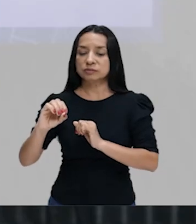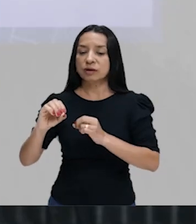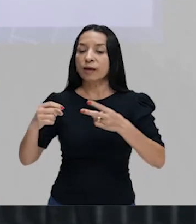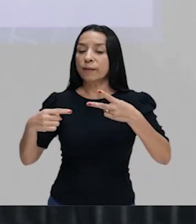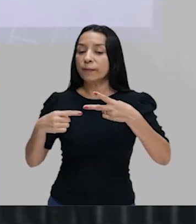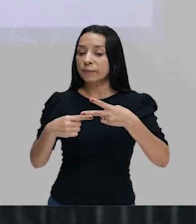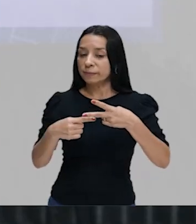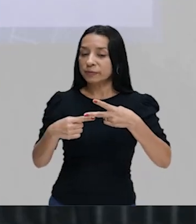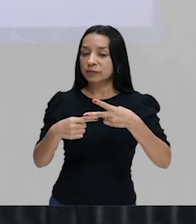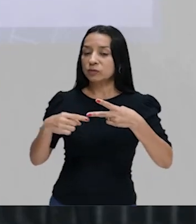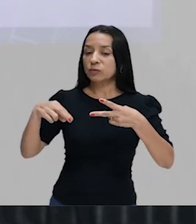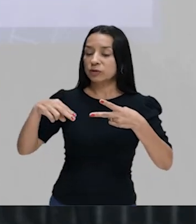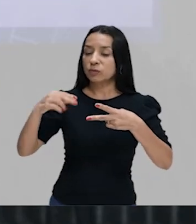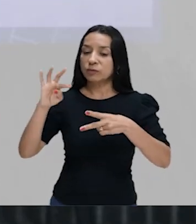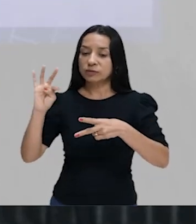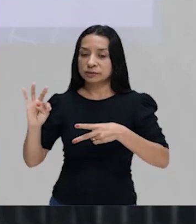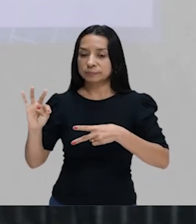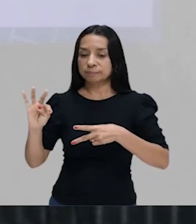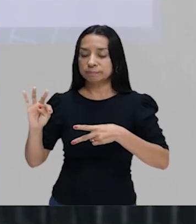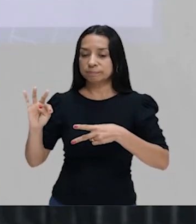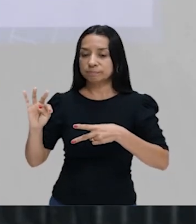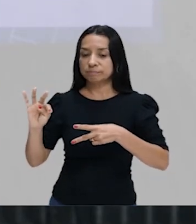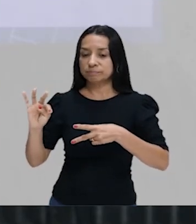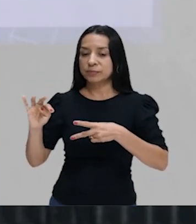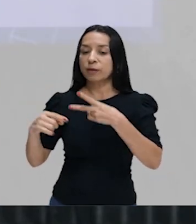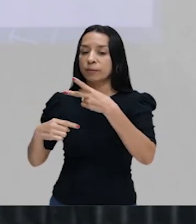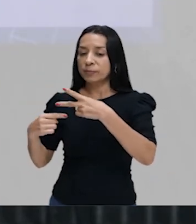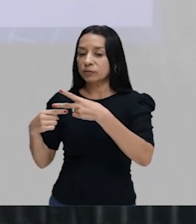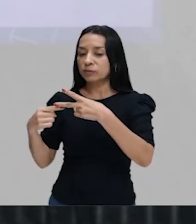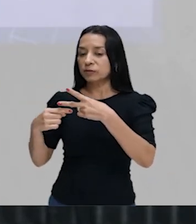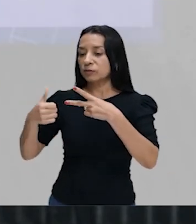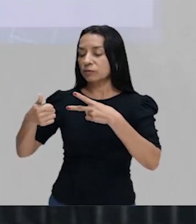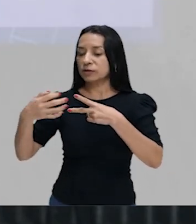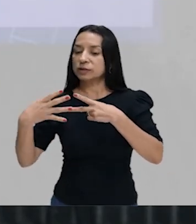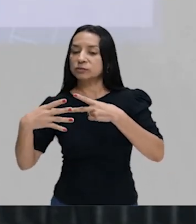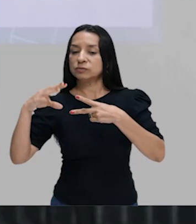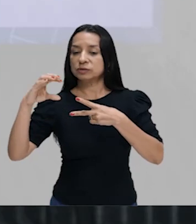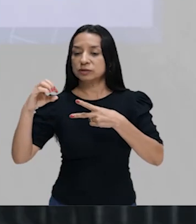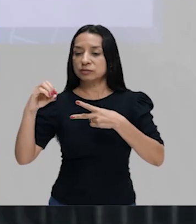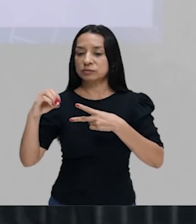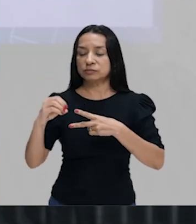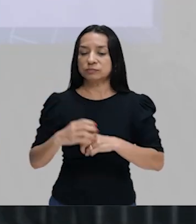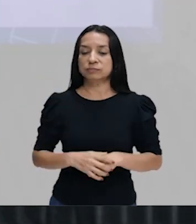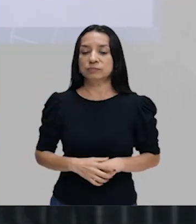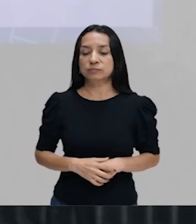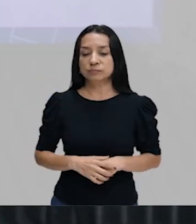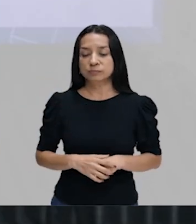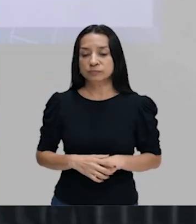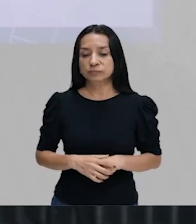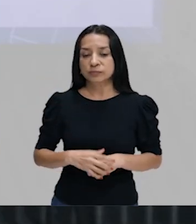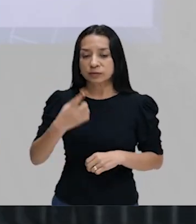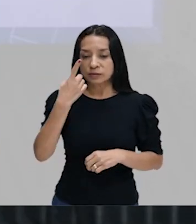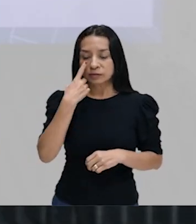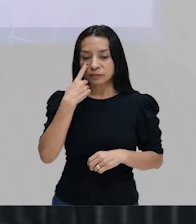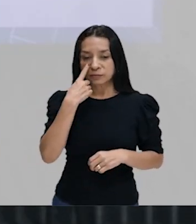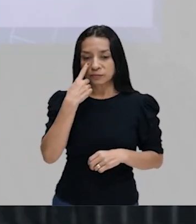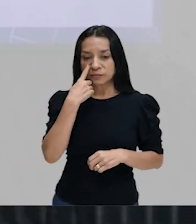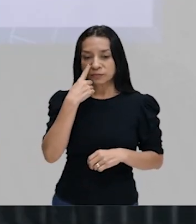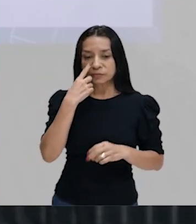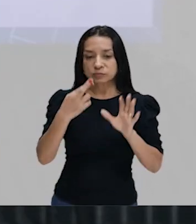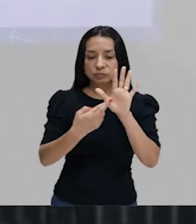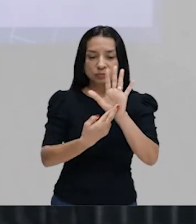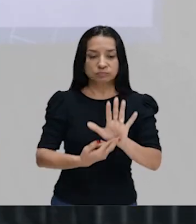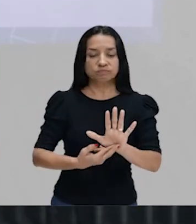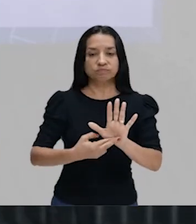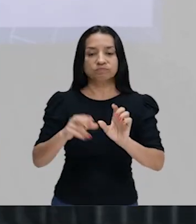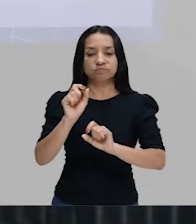que é a temperatura qualquer durante o dia, tá? Menor ou igual a 14 graus Celsius. Veja que nessa representação